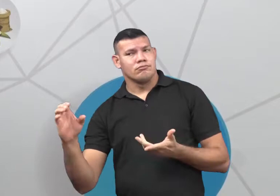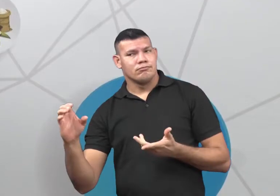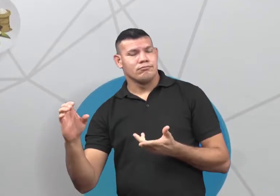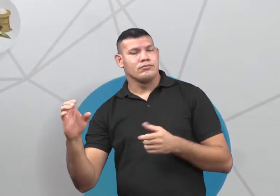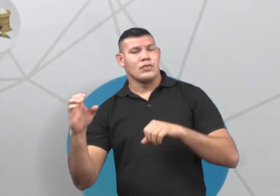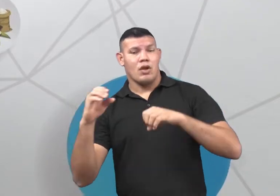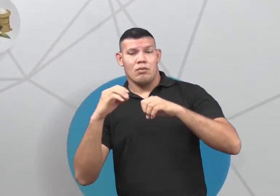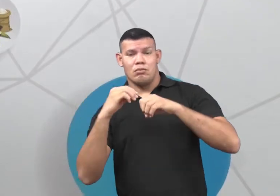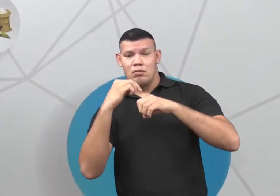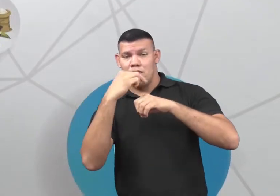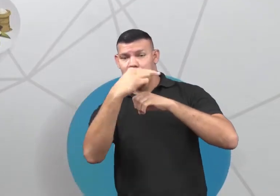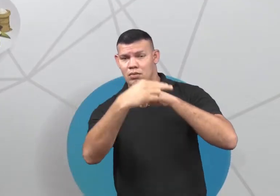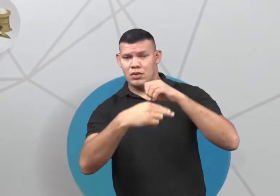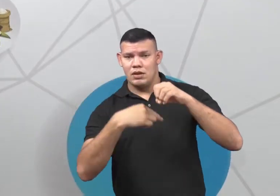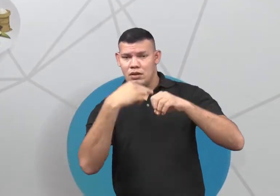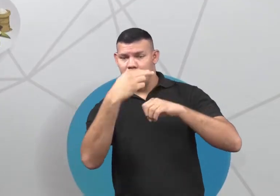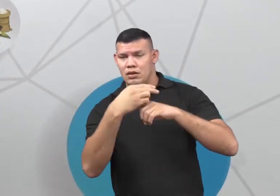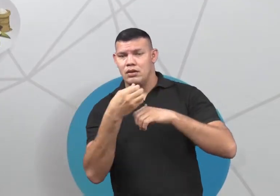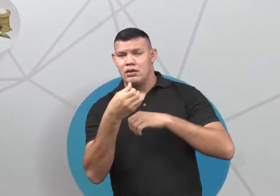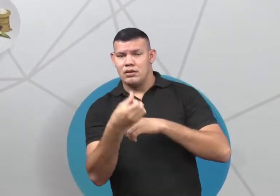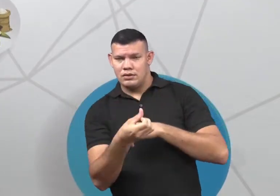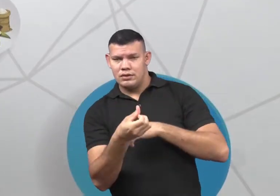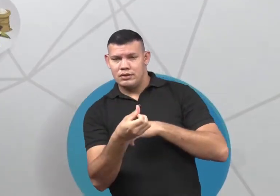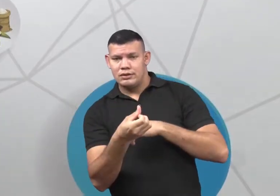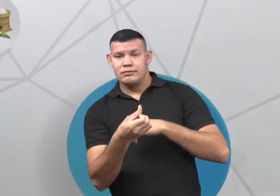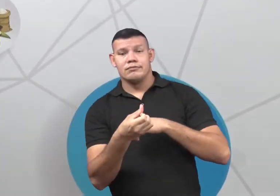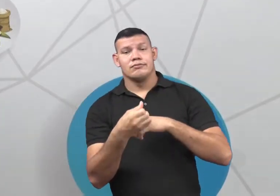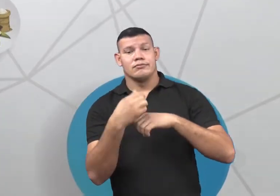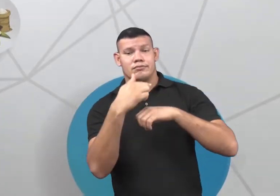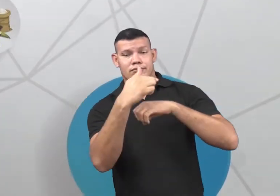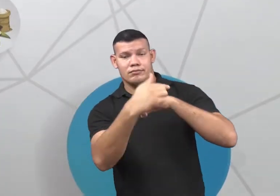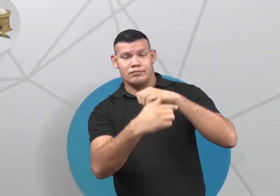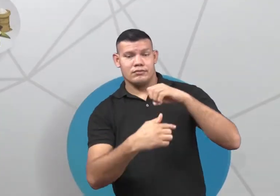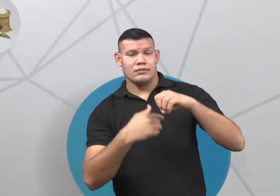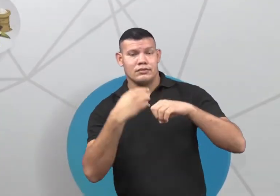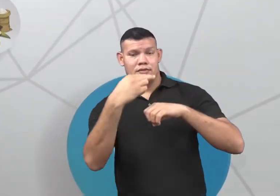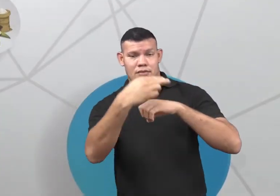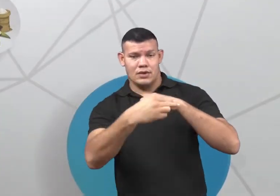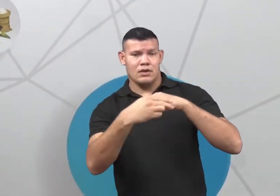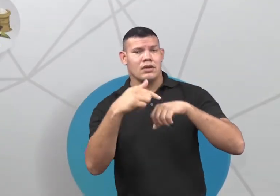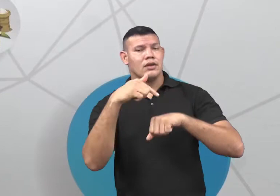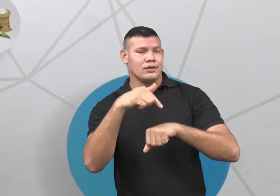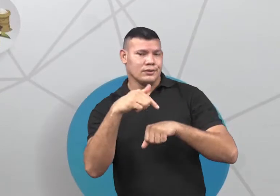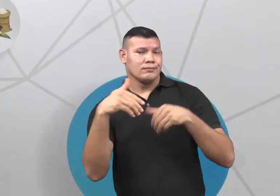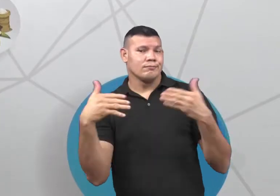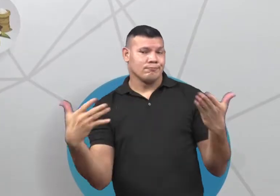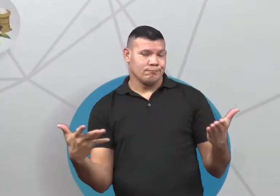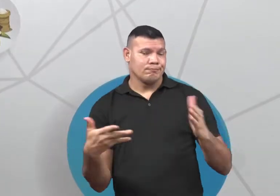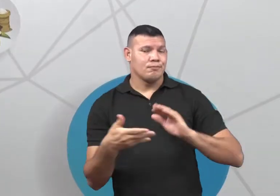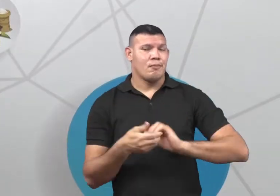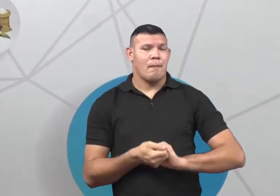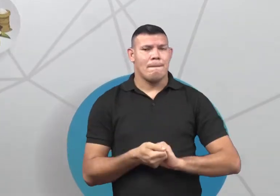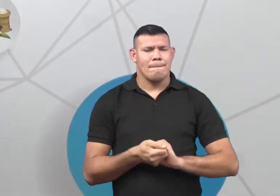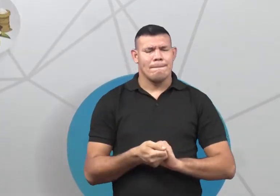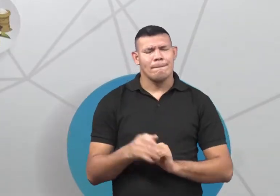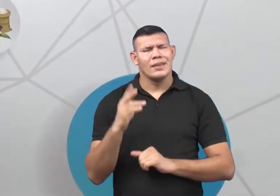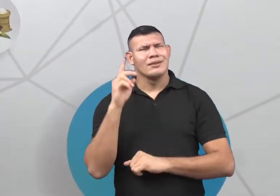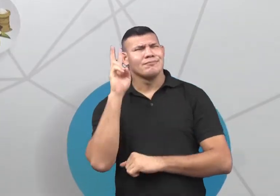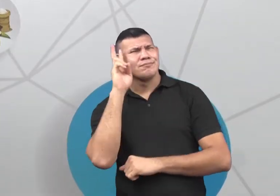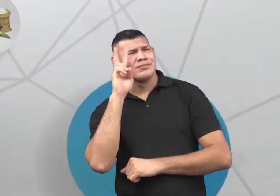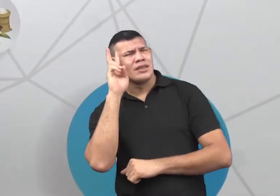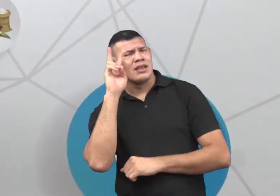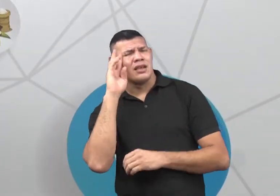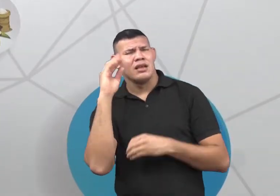7 nêutrons. Aí uma dica, para ajudar vocês a lembrarem a diferença de